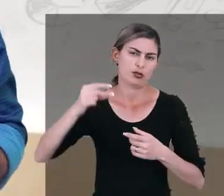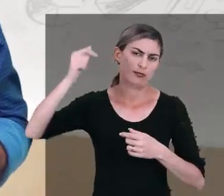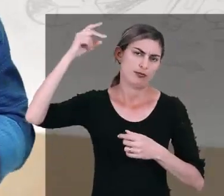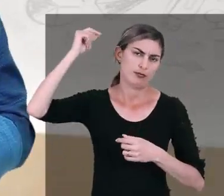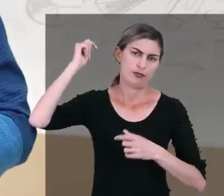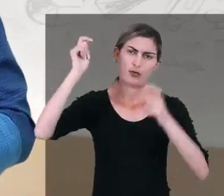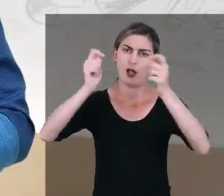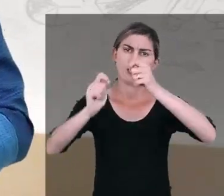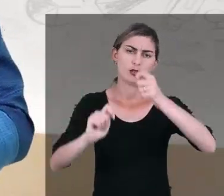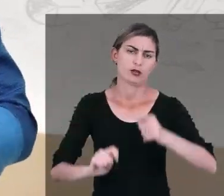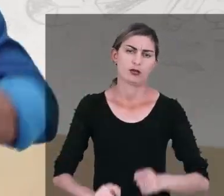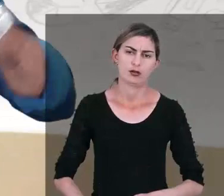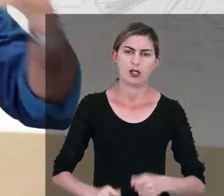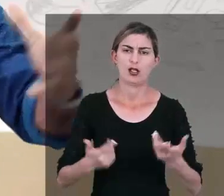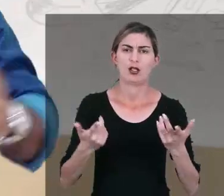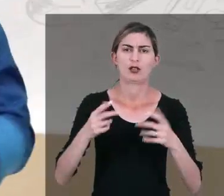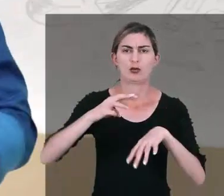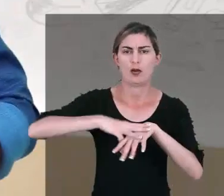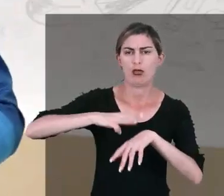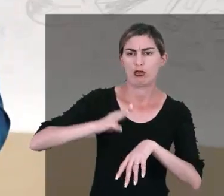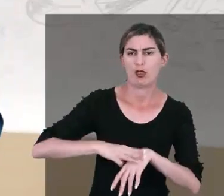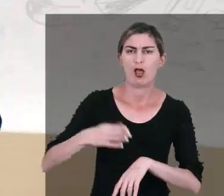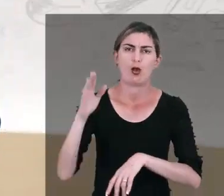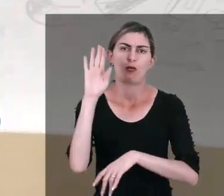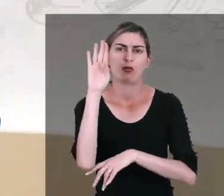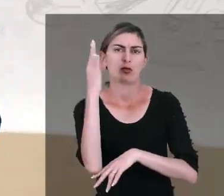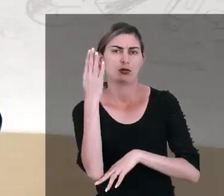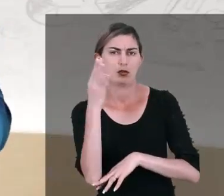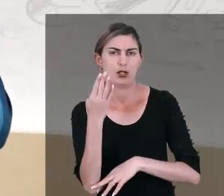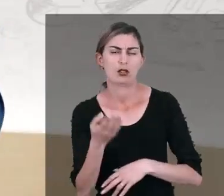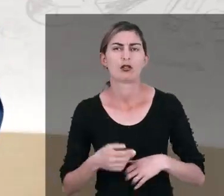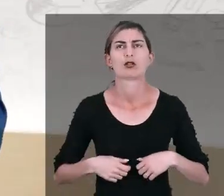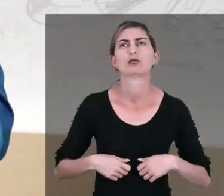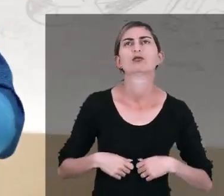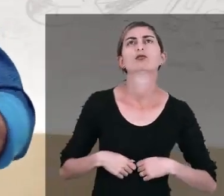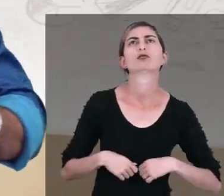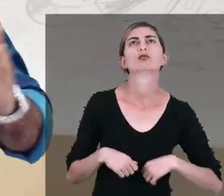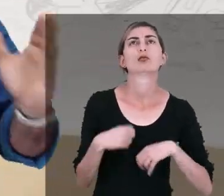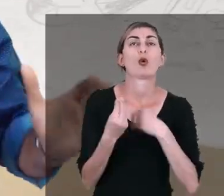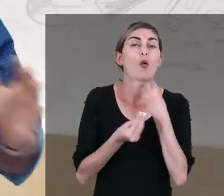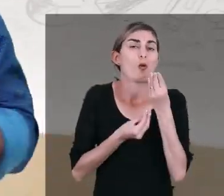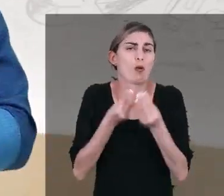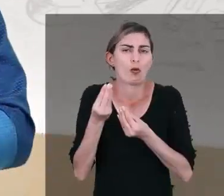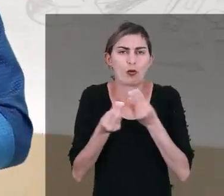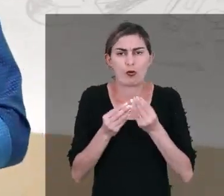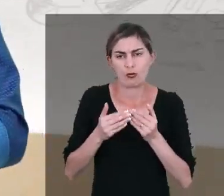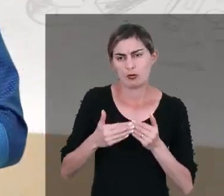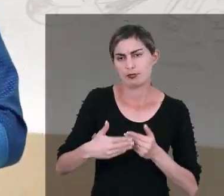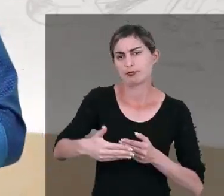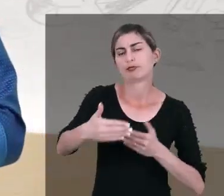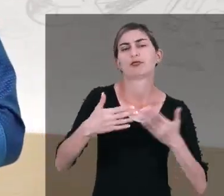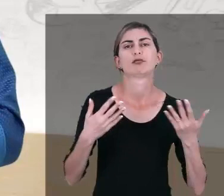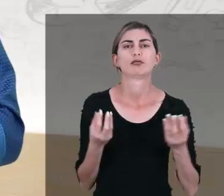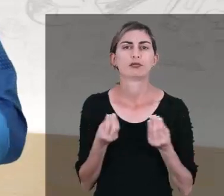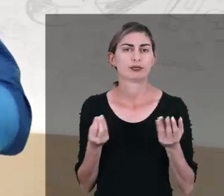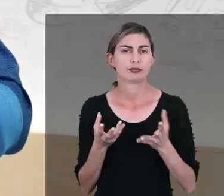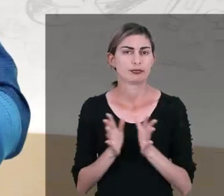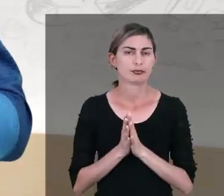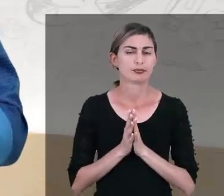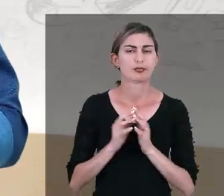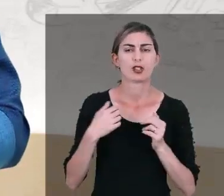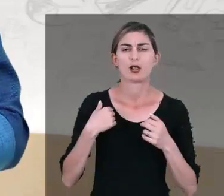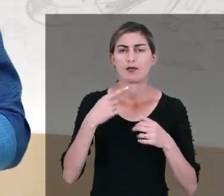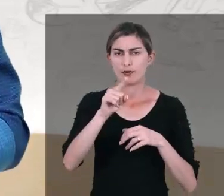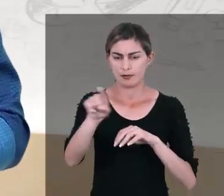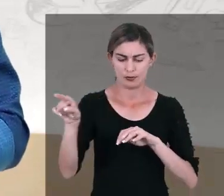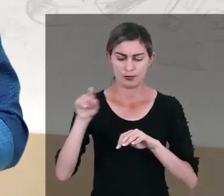baseado em artesanato, baseado em metal, em madeira, como vai se tirar partido disso, né? Isso